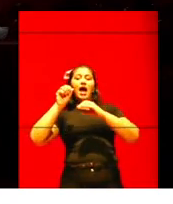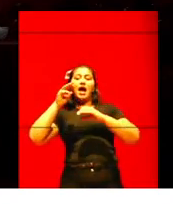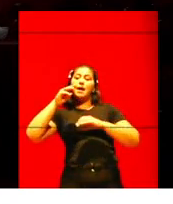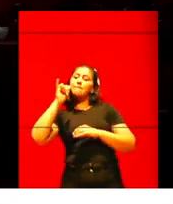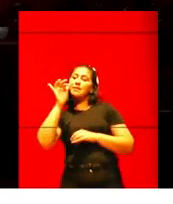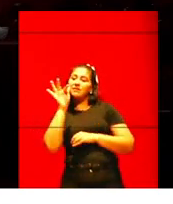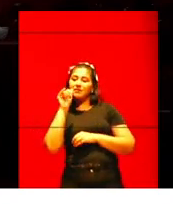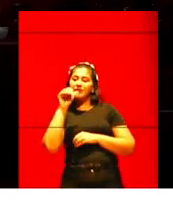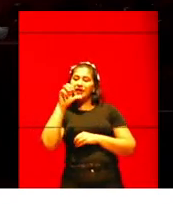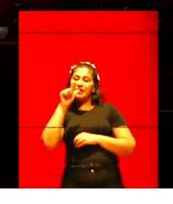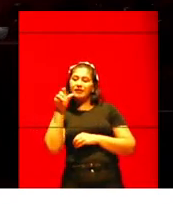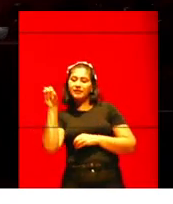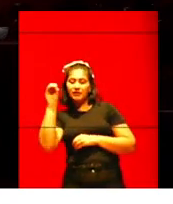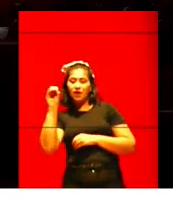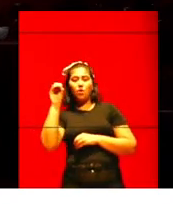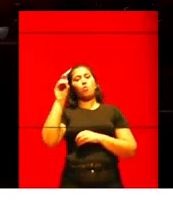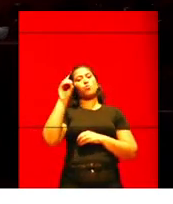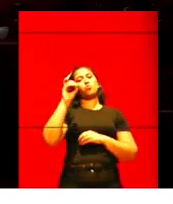como nome